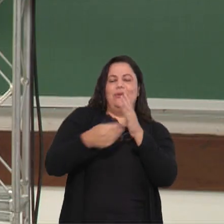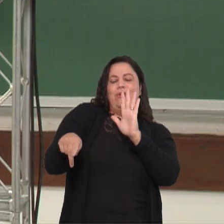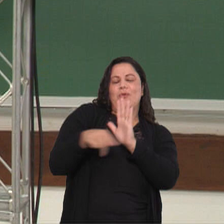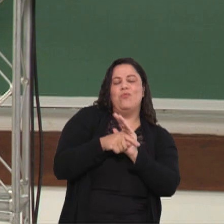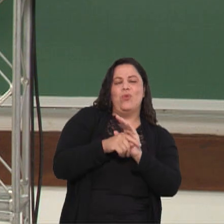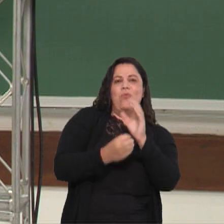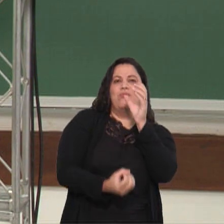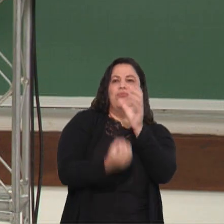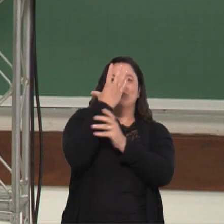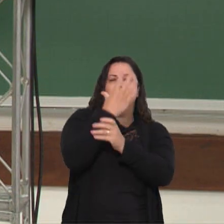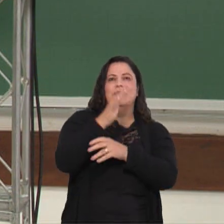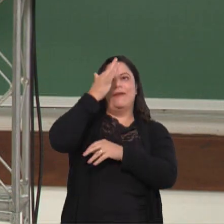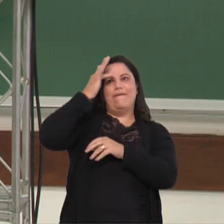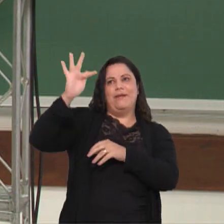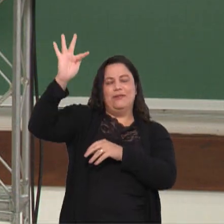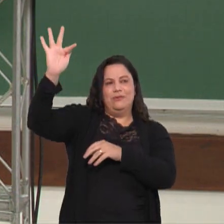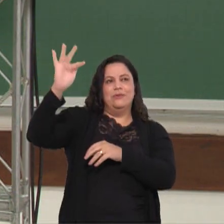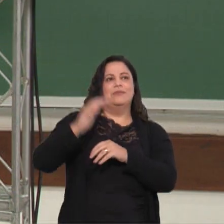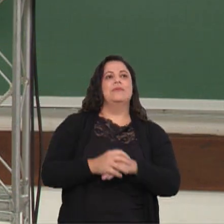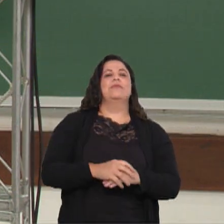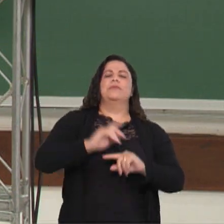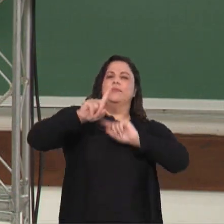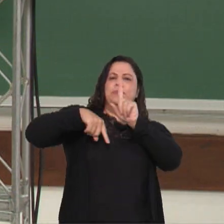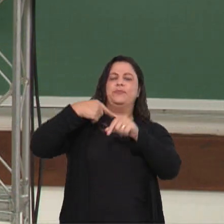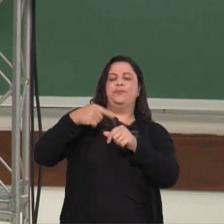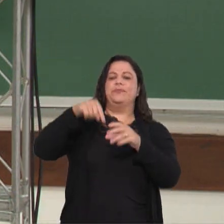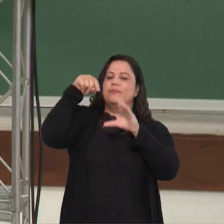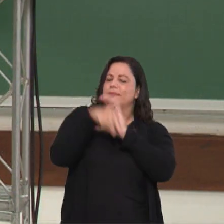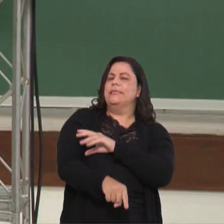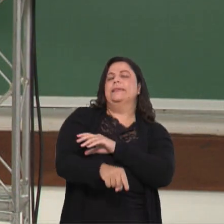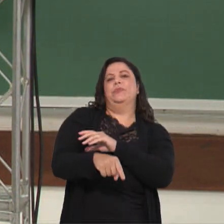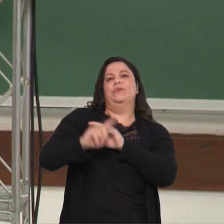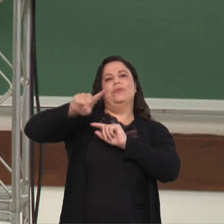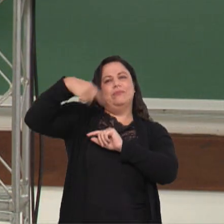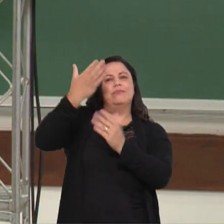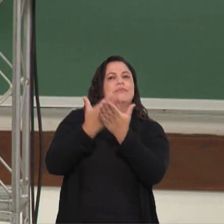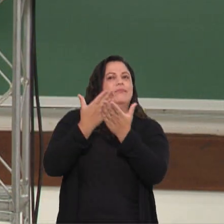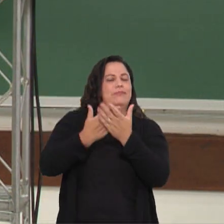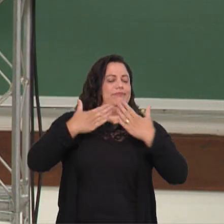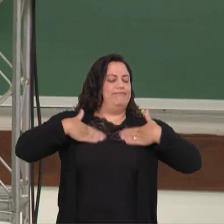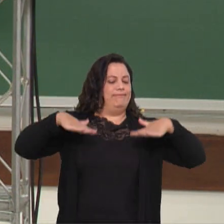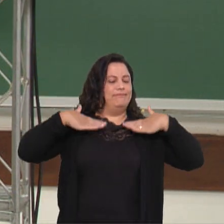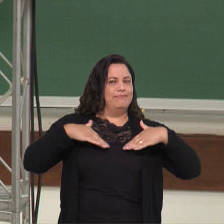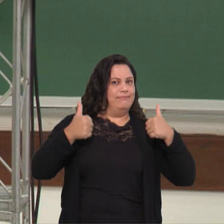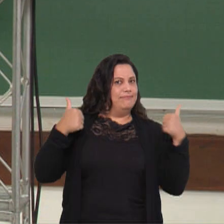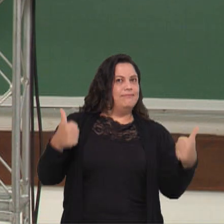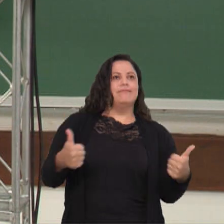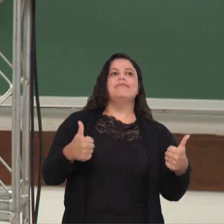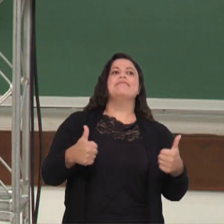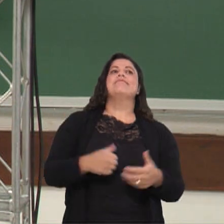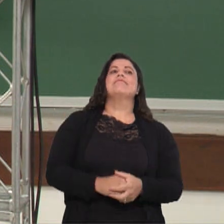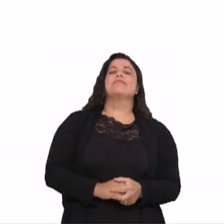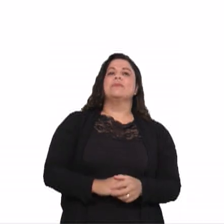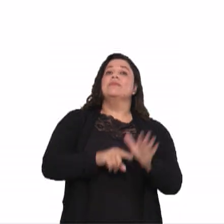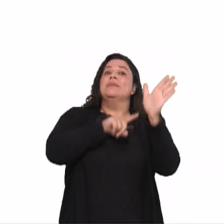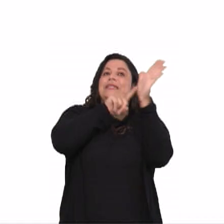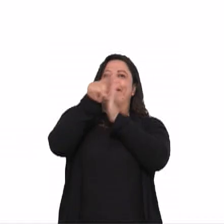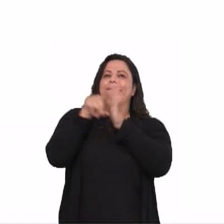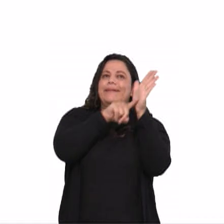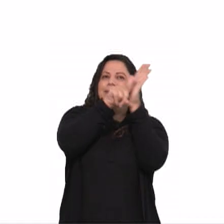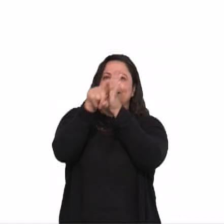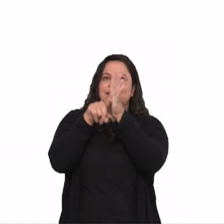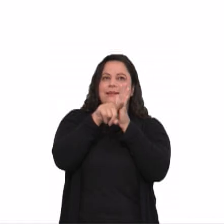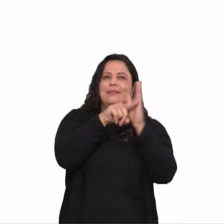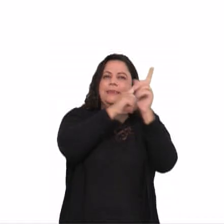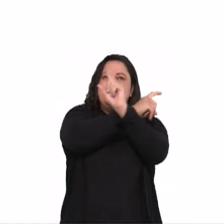tá? Então a gente vai aprofundar isso aqui na próxima aula, fique tranquilo. Na ciência, o